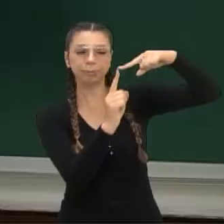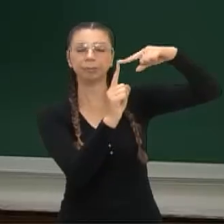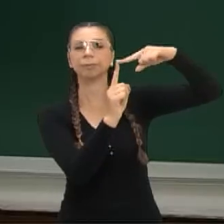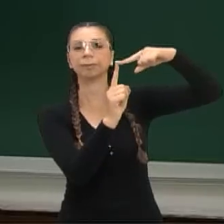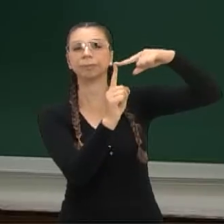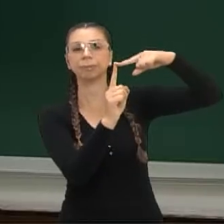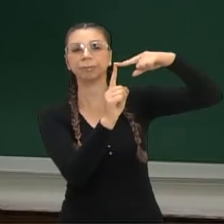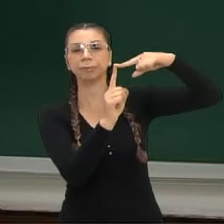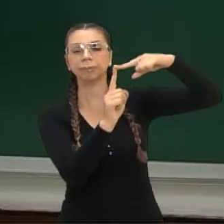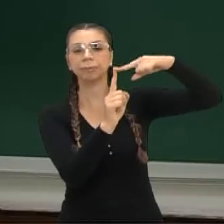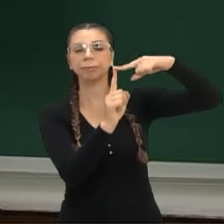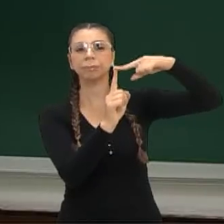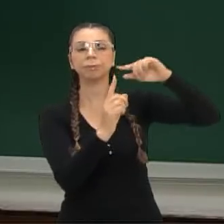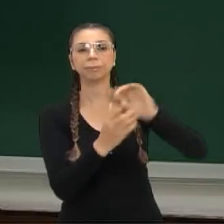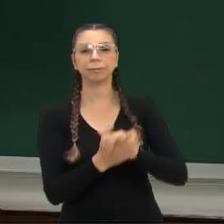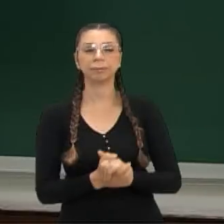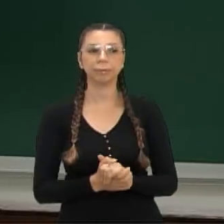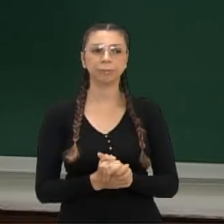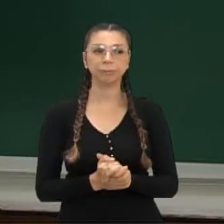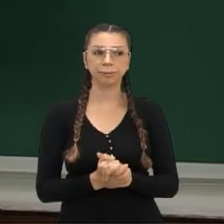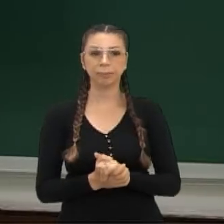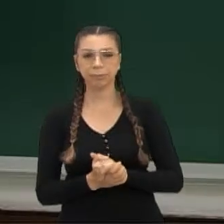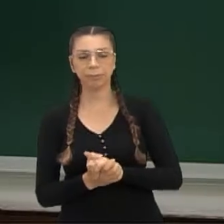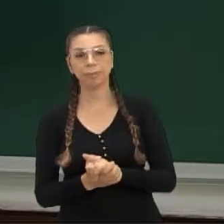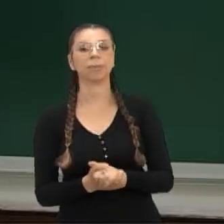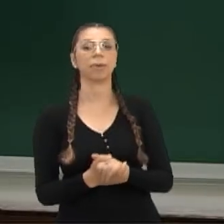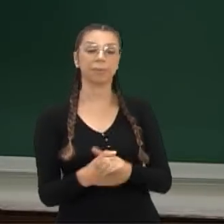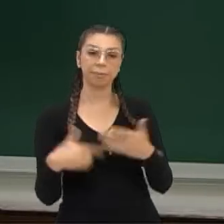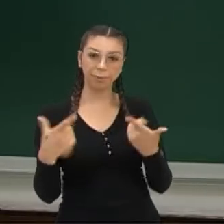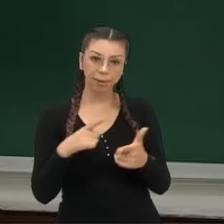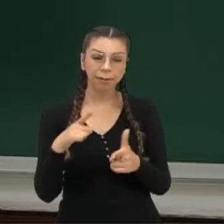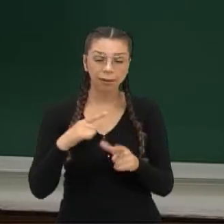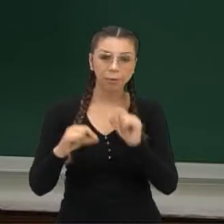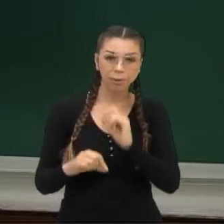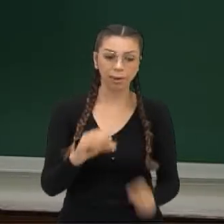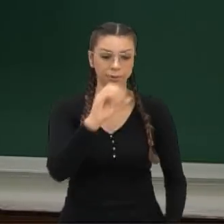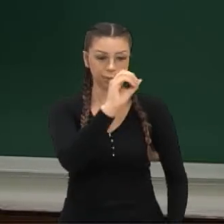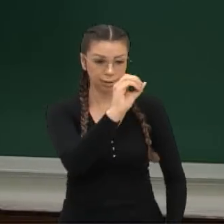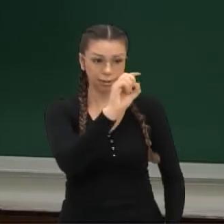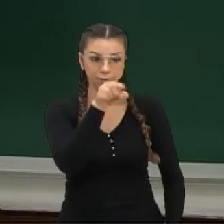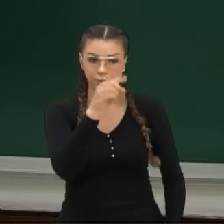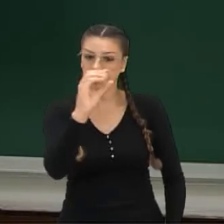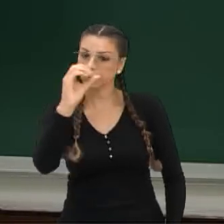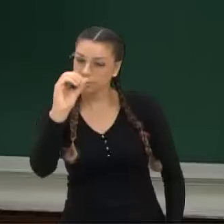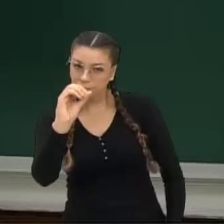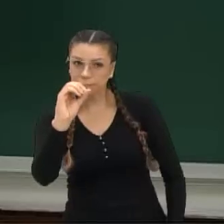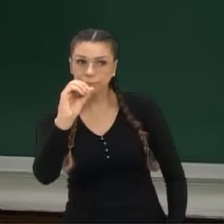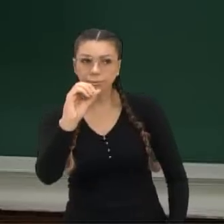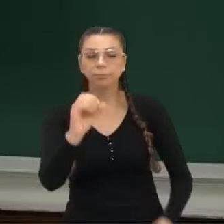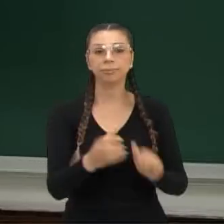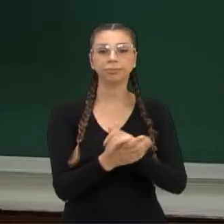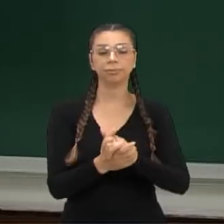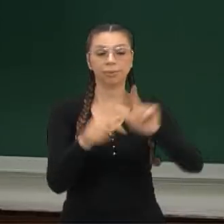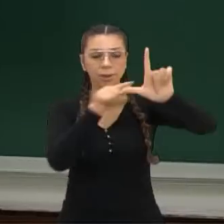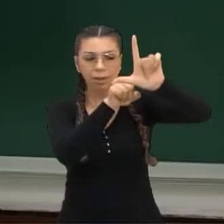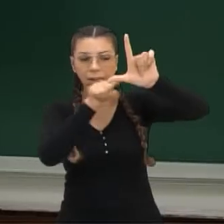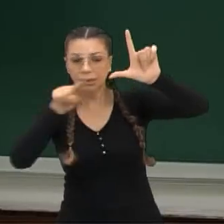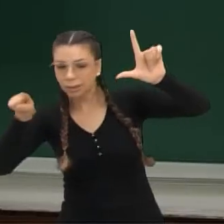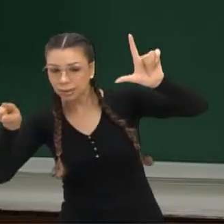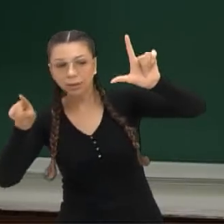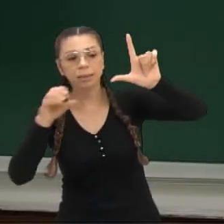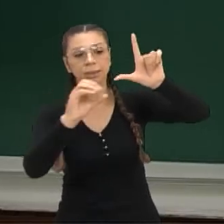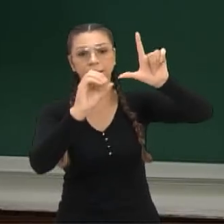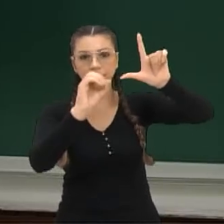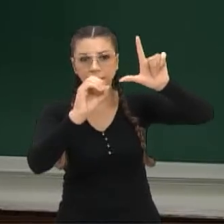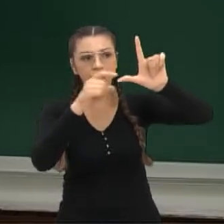eixos, tem as coordenadas 0 e 0, certo? 0 na horizontal e 0